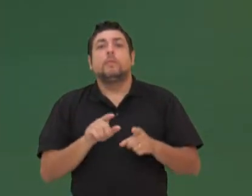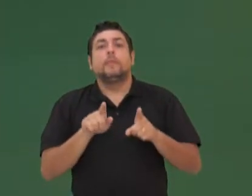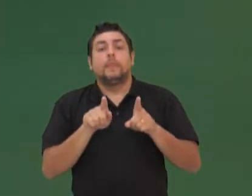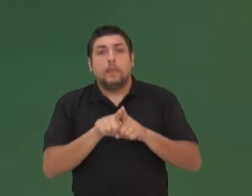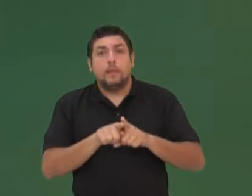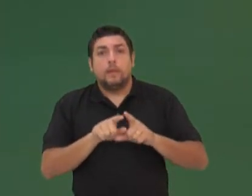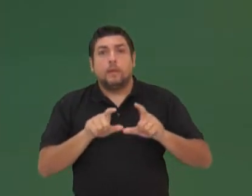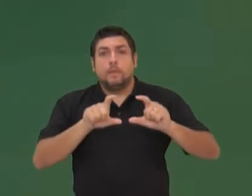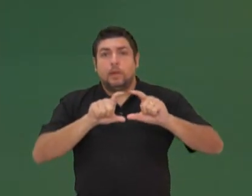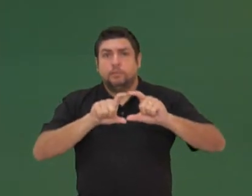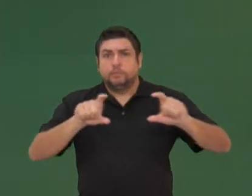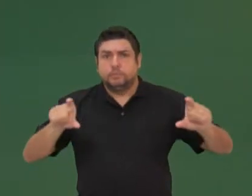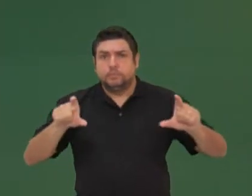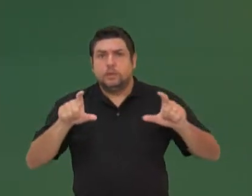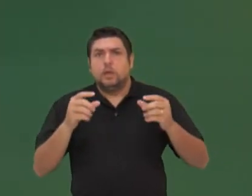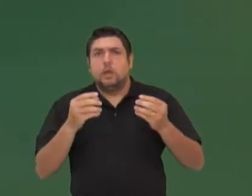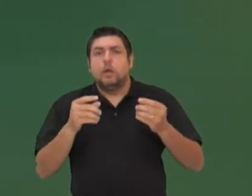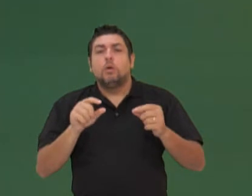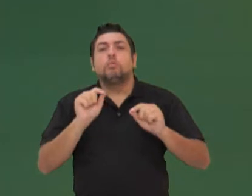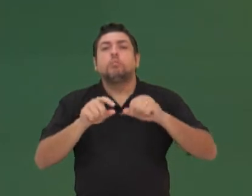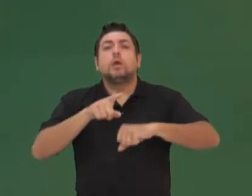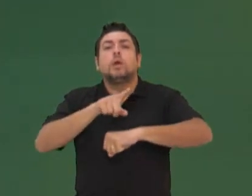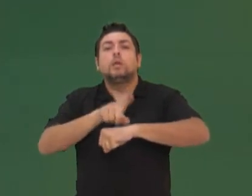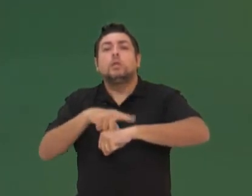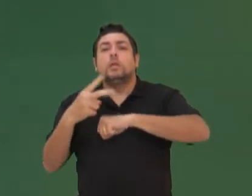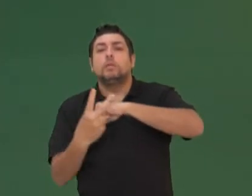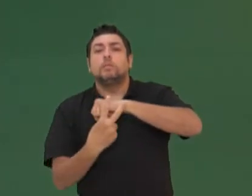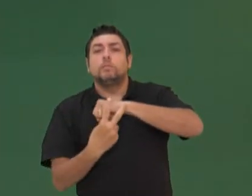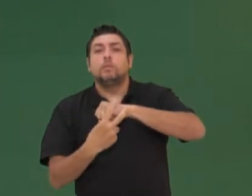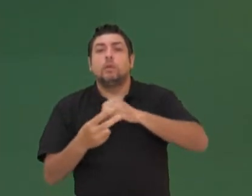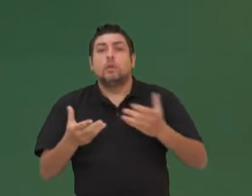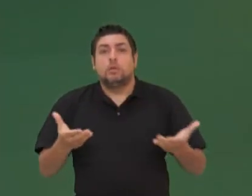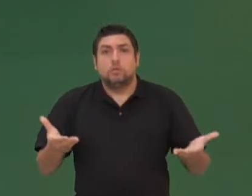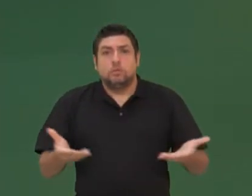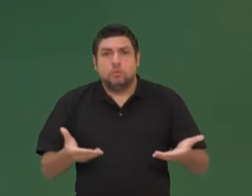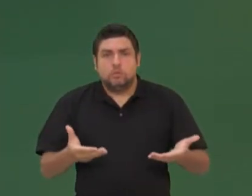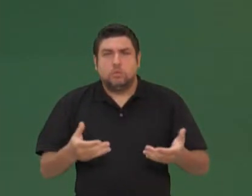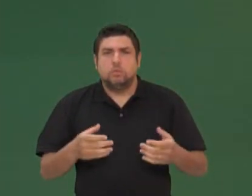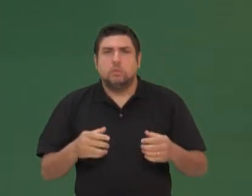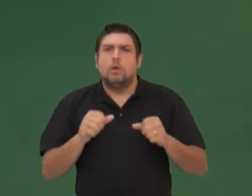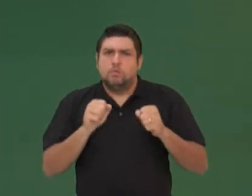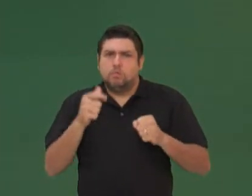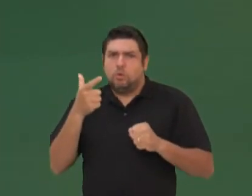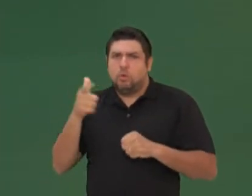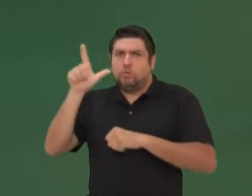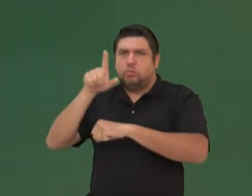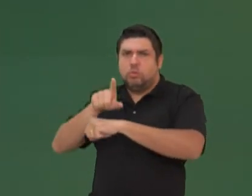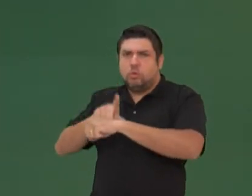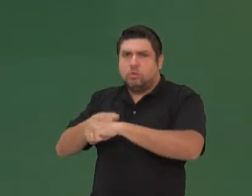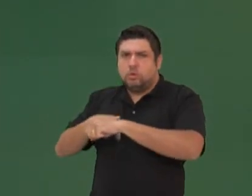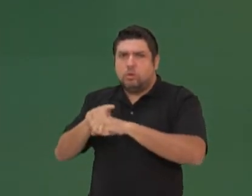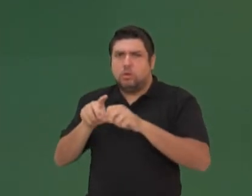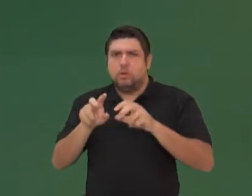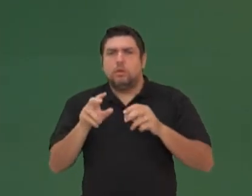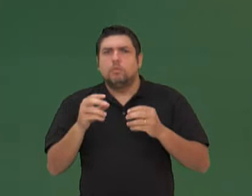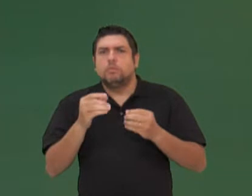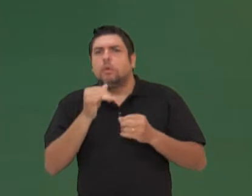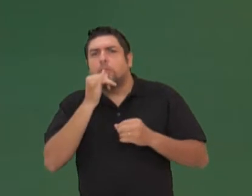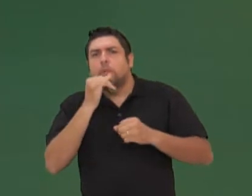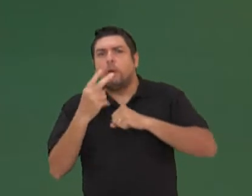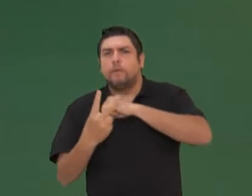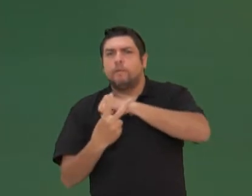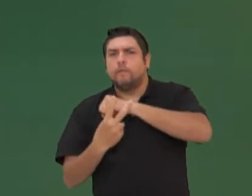presente. Claro, nada impide que outros tempos verbais apareçam também, não? Um titular escrito em pretérito,